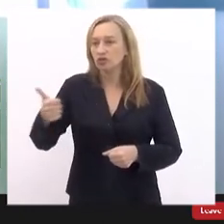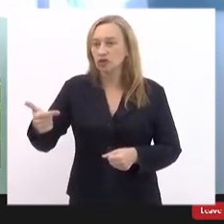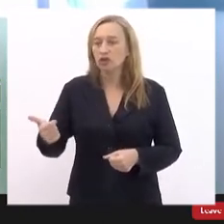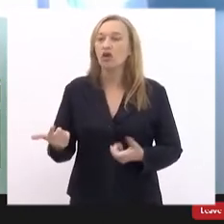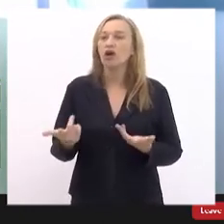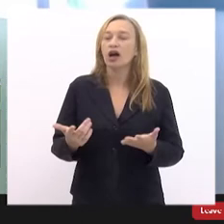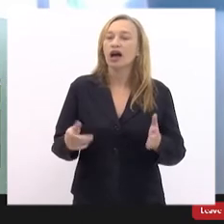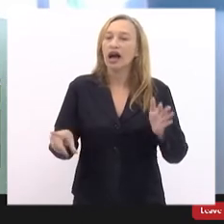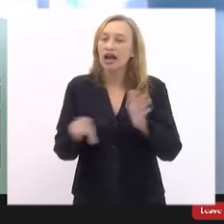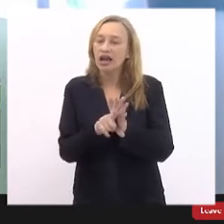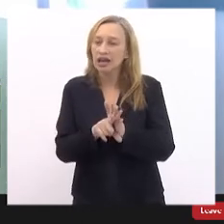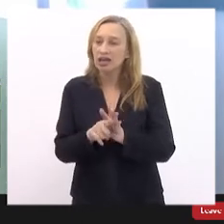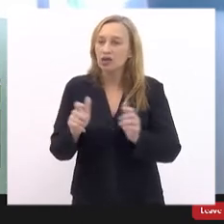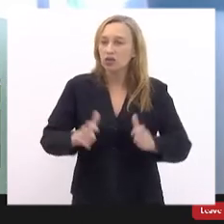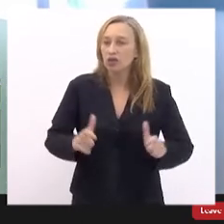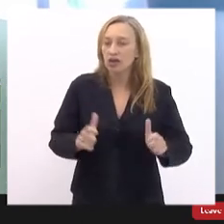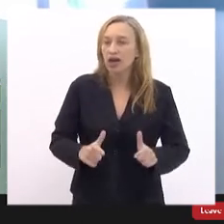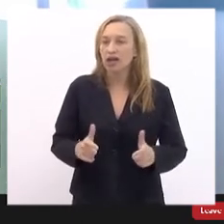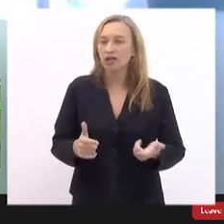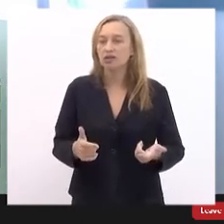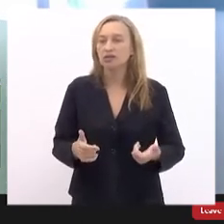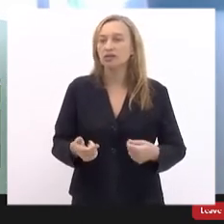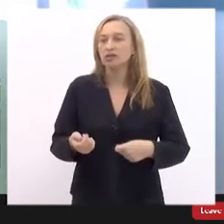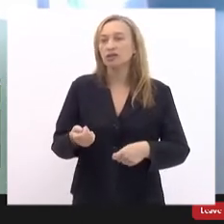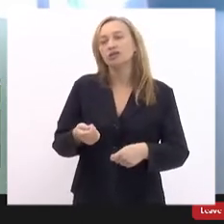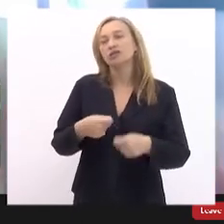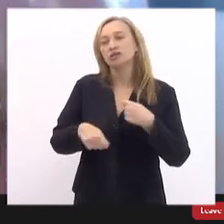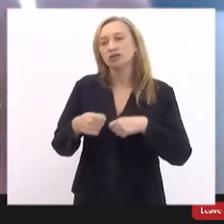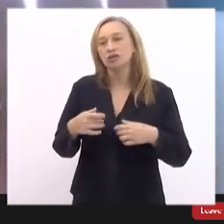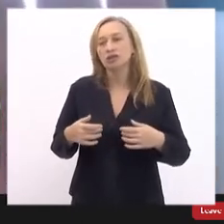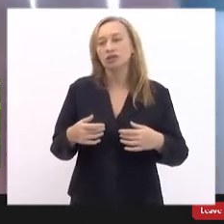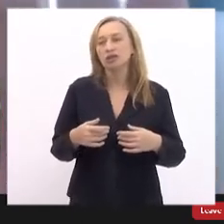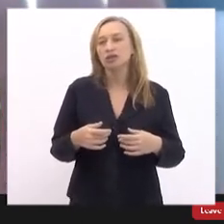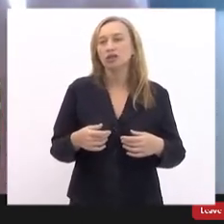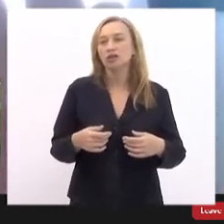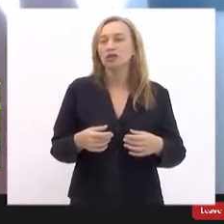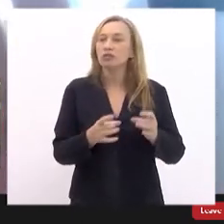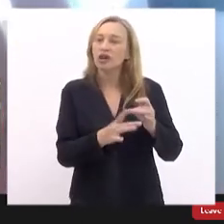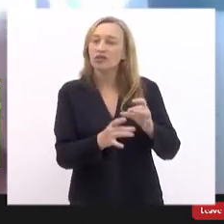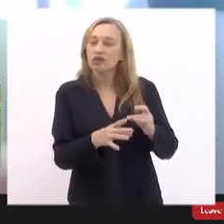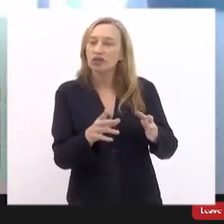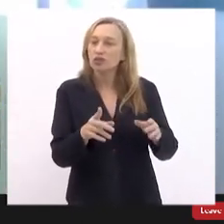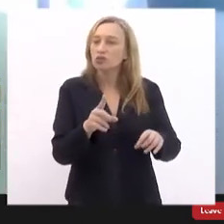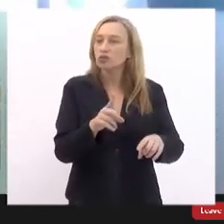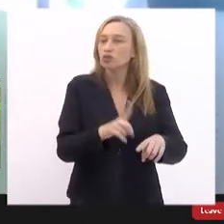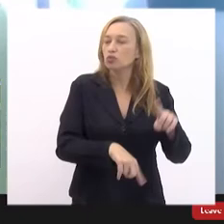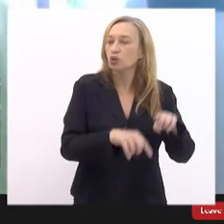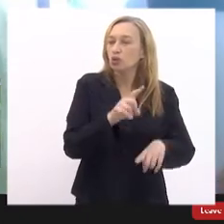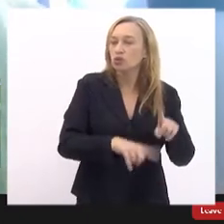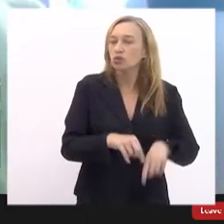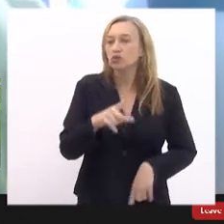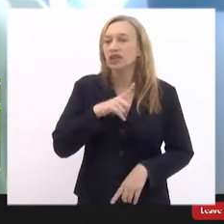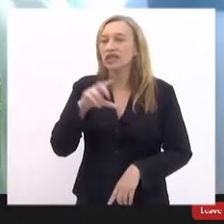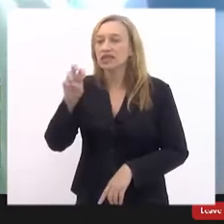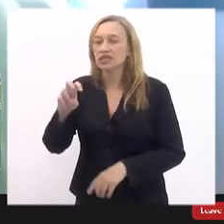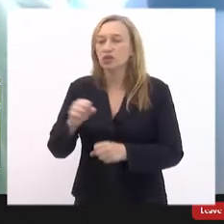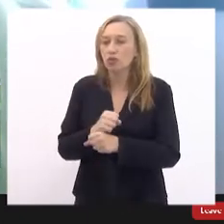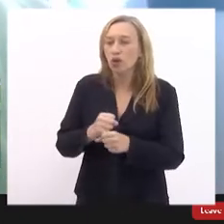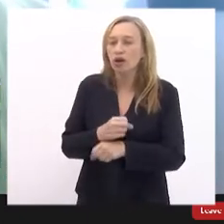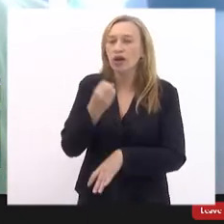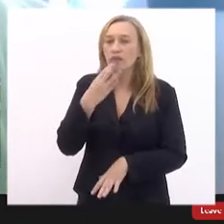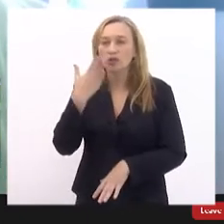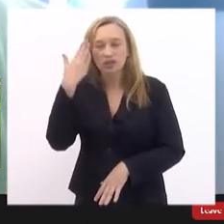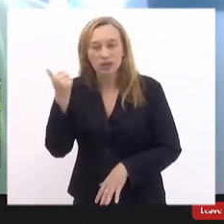dispõe de espaço físico para comercialização dos produtos, ela tem 5 anos. É bom saber se